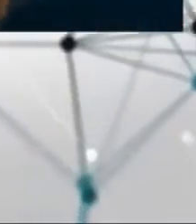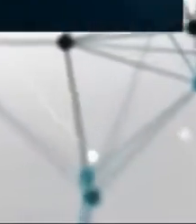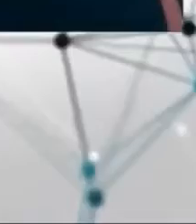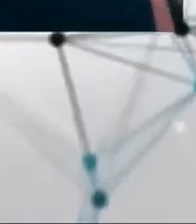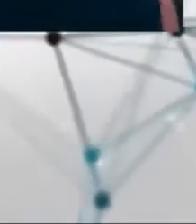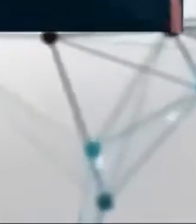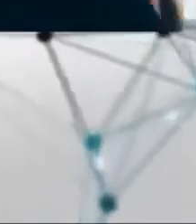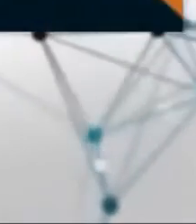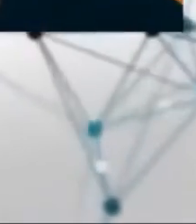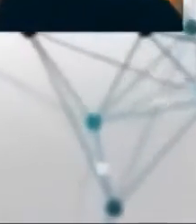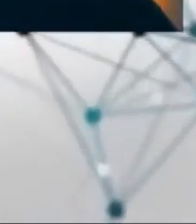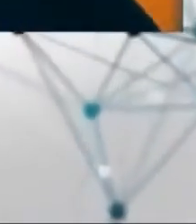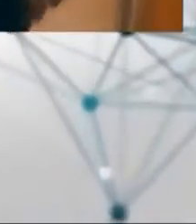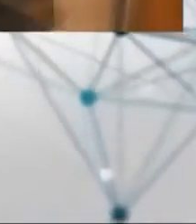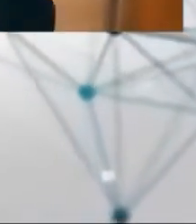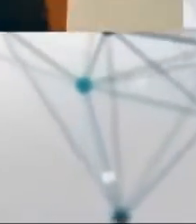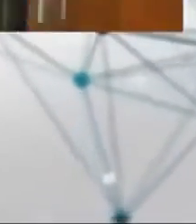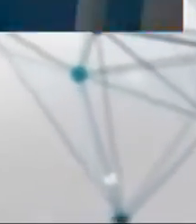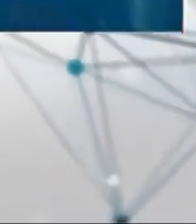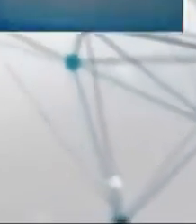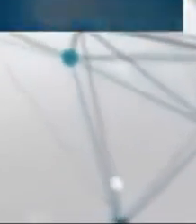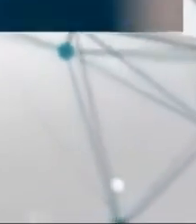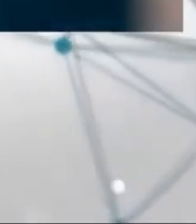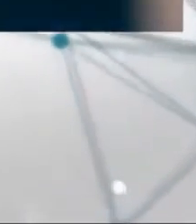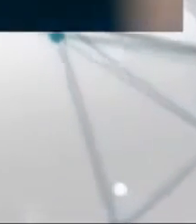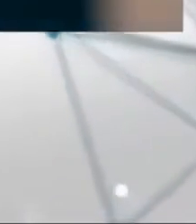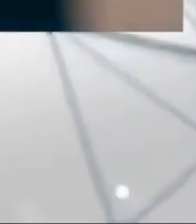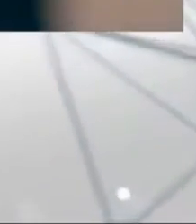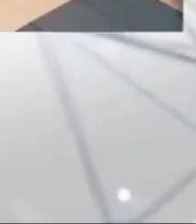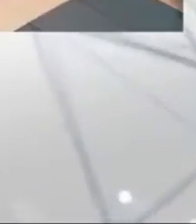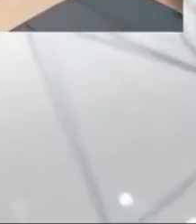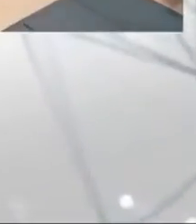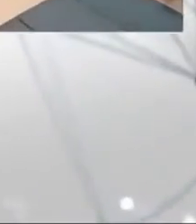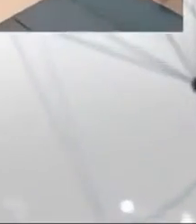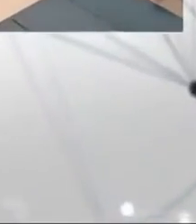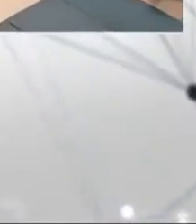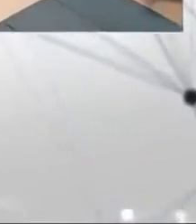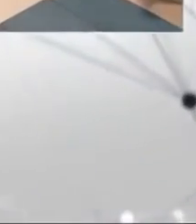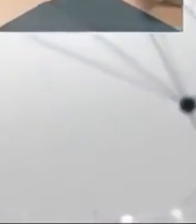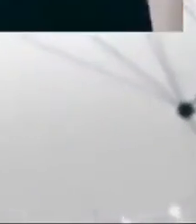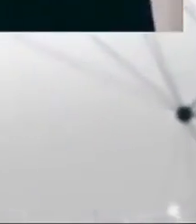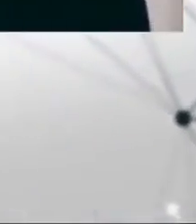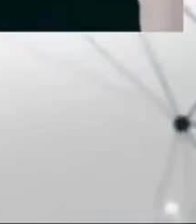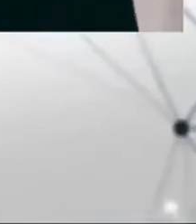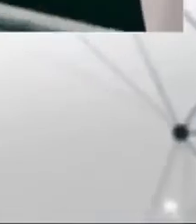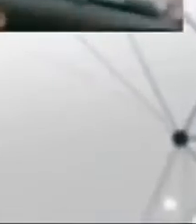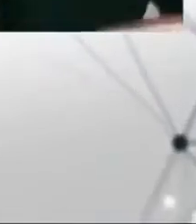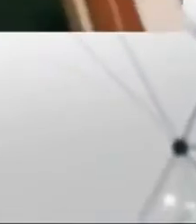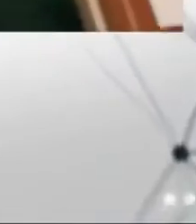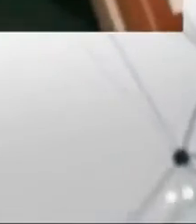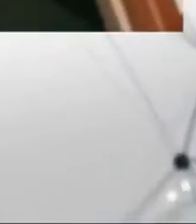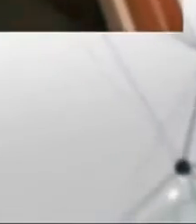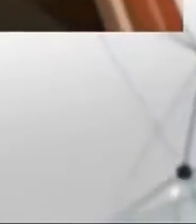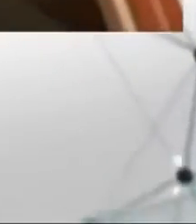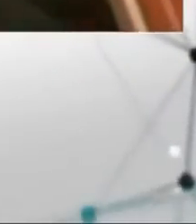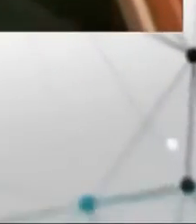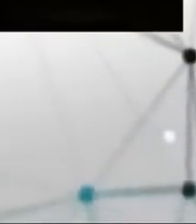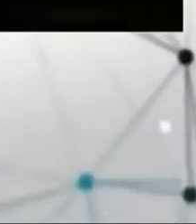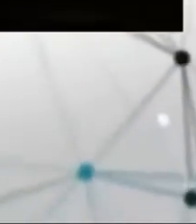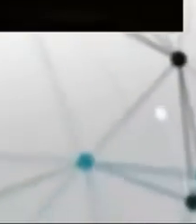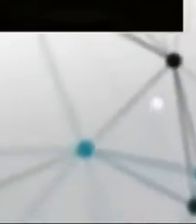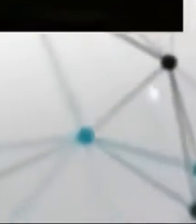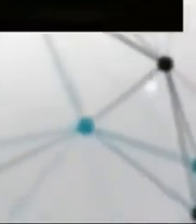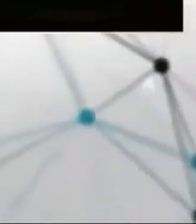vocês Então vem comigo vocês vão conhecer um pouco mais vocês vão conhecer um pouco da minha rotina que vendo como são as minhas de manhã a gente